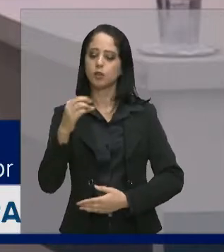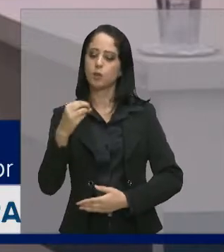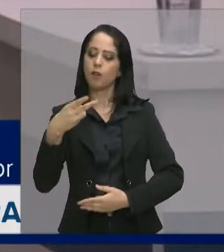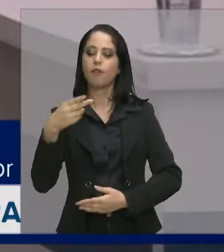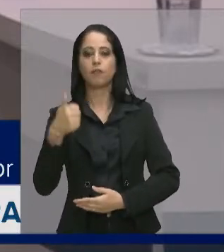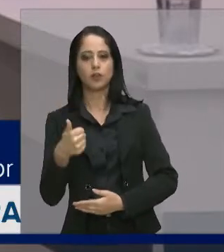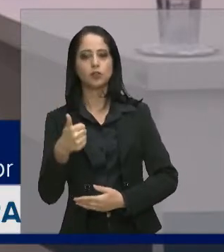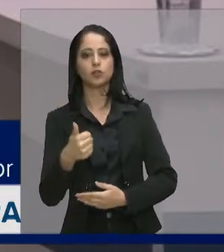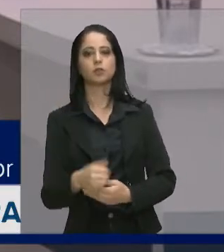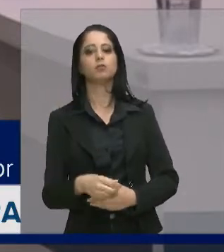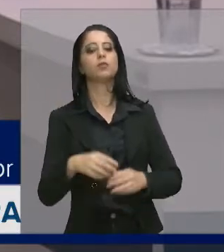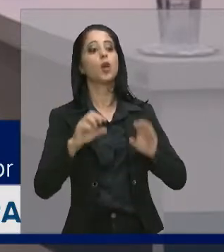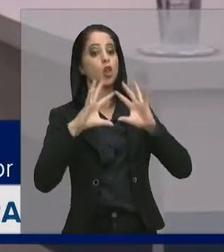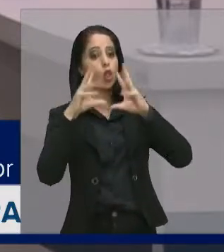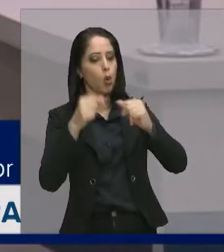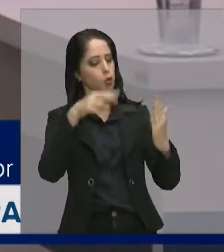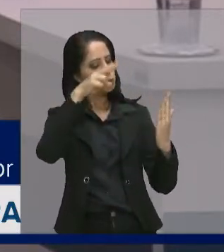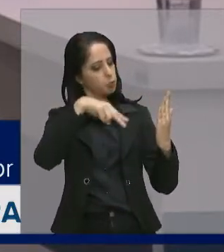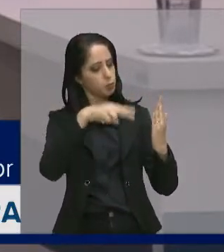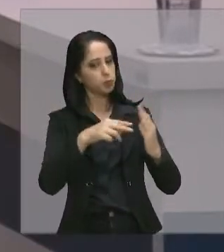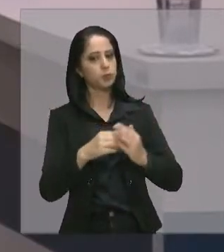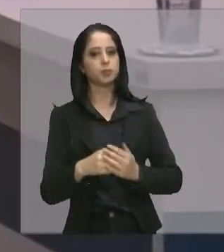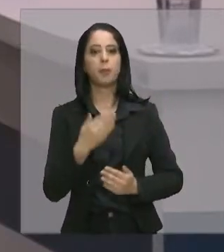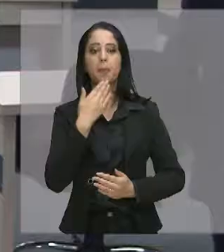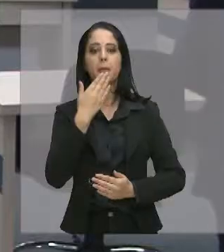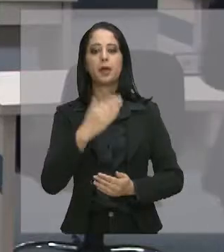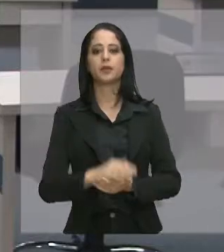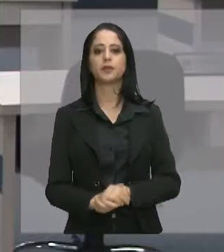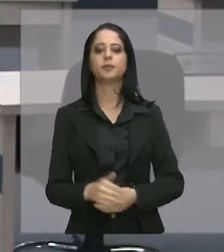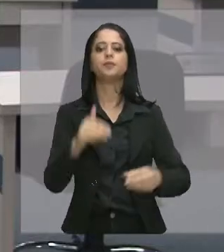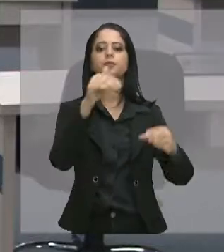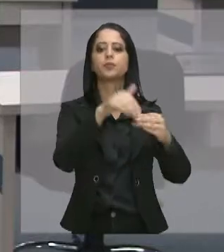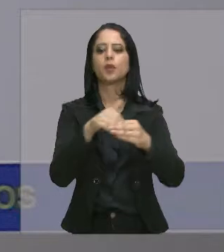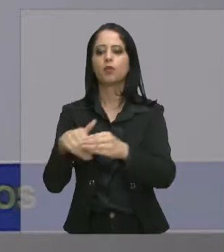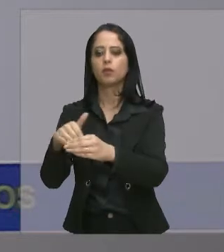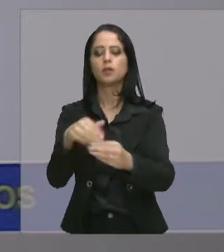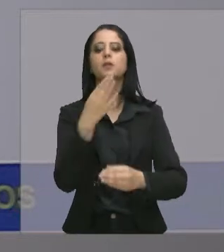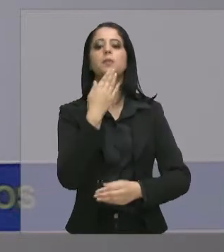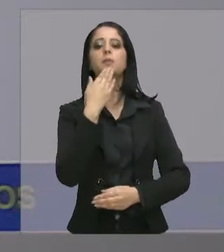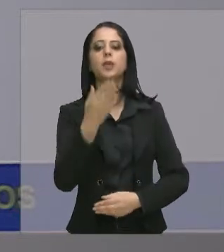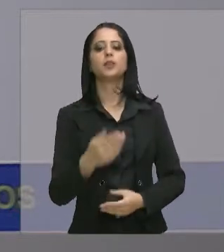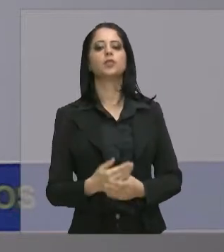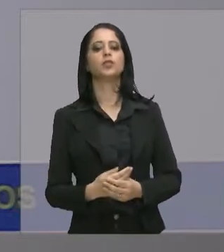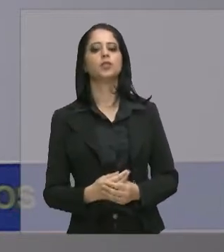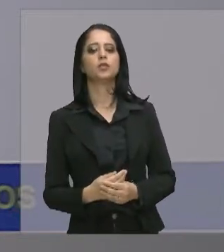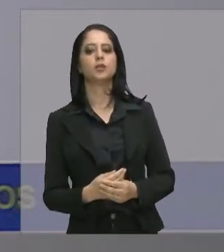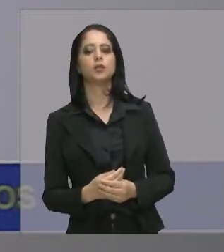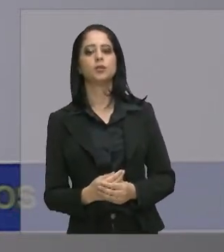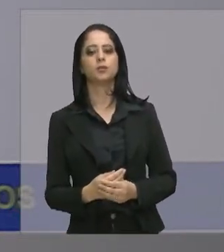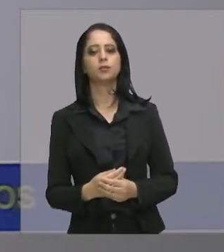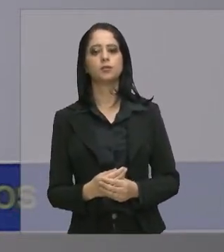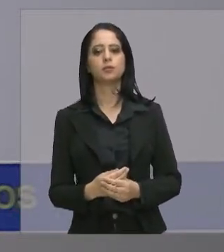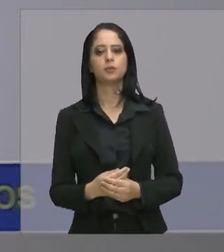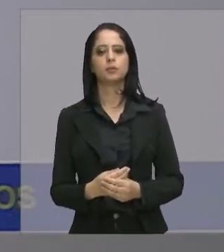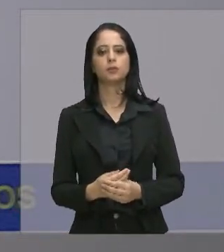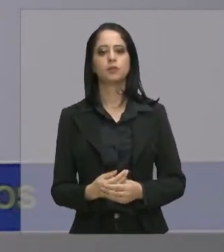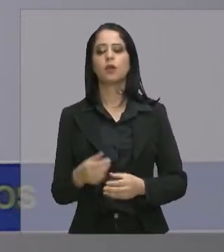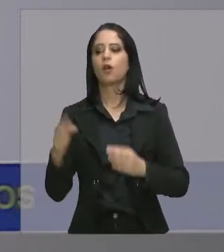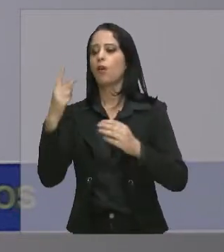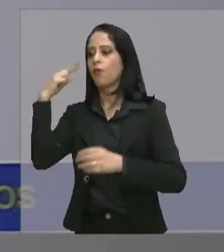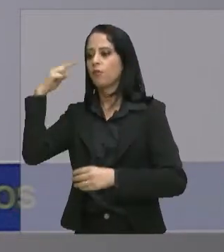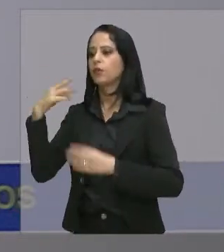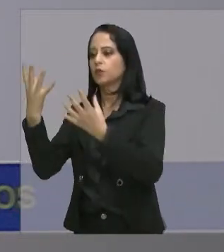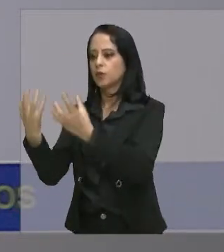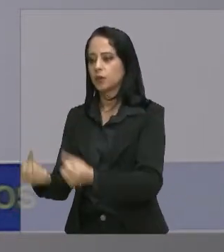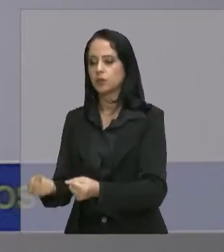7065/2021. Esses para leitura, presidente. Em votação, o pedido verbal do vereador Juvenil Silvério. Vereadores favoráveis permaneçam